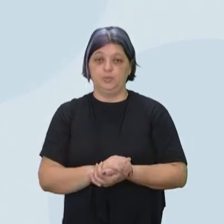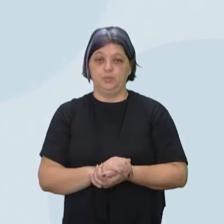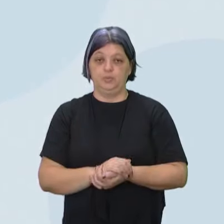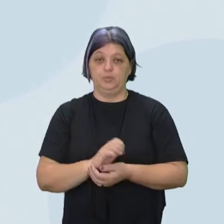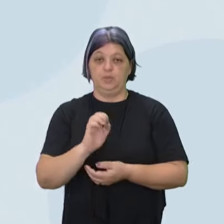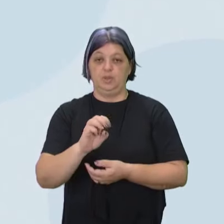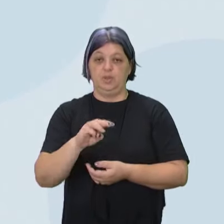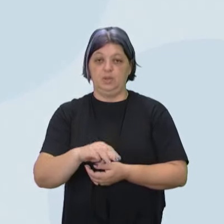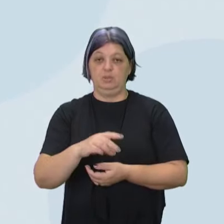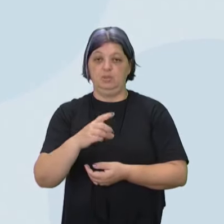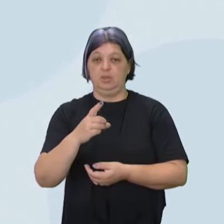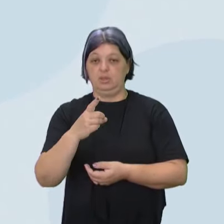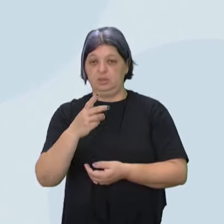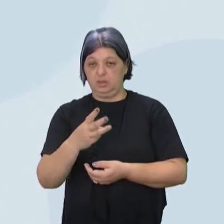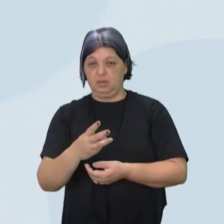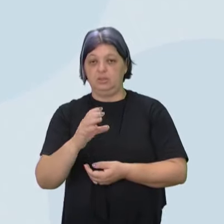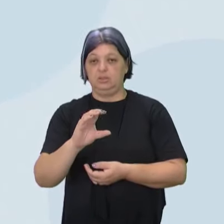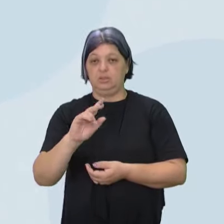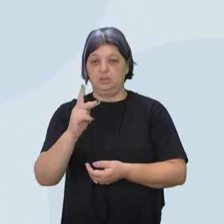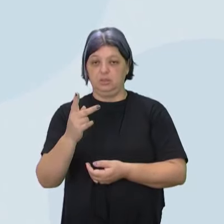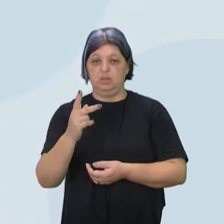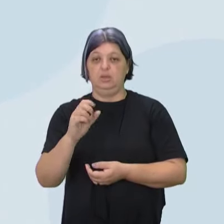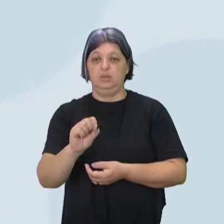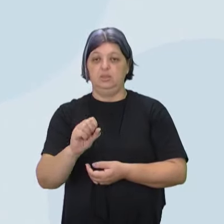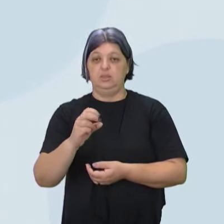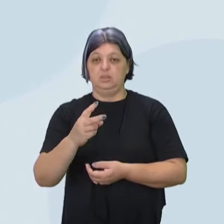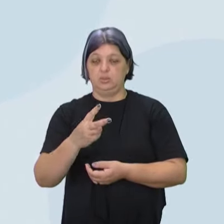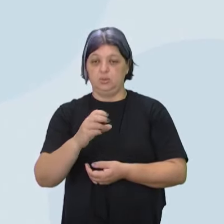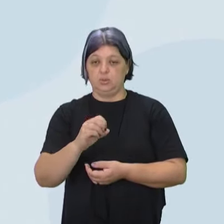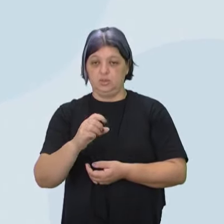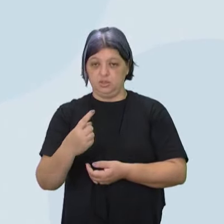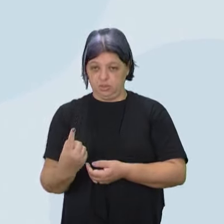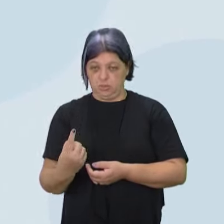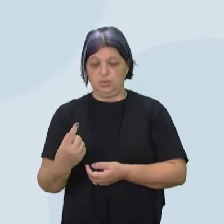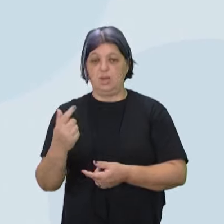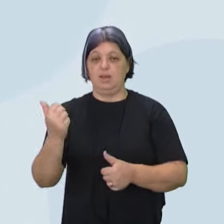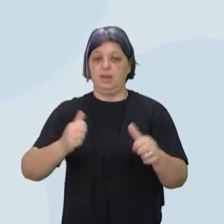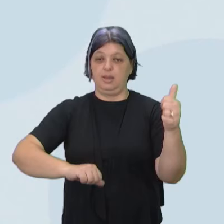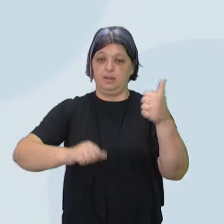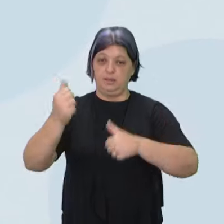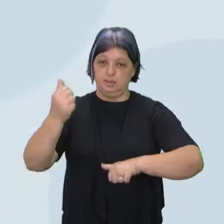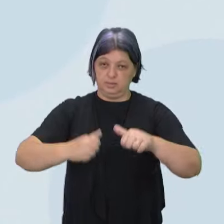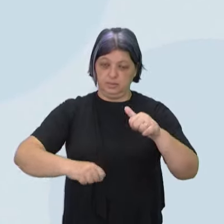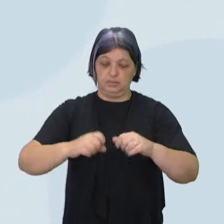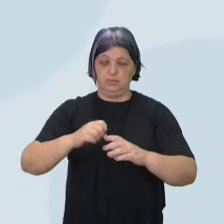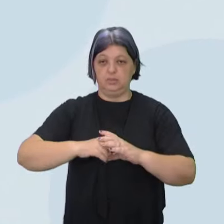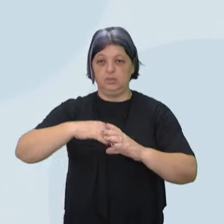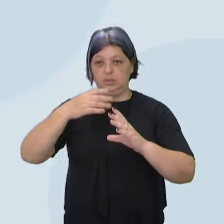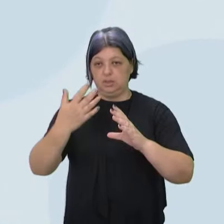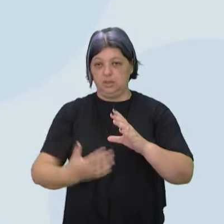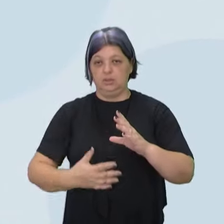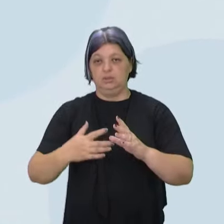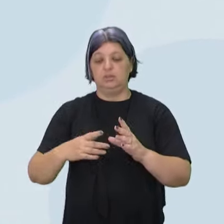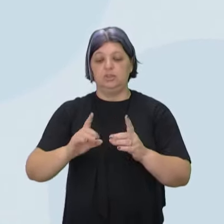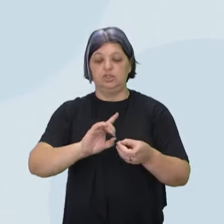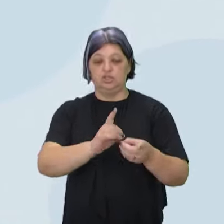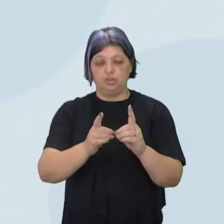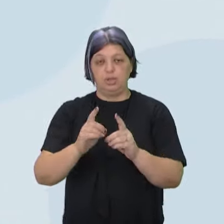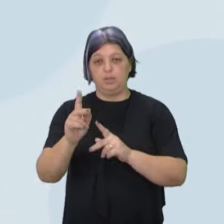EM 13 CHS 201, que seria analisar e caracterizar as dinâmicas das populações,